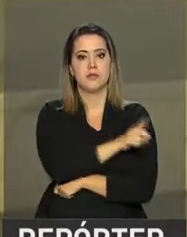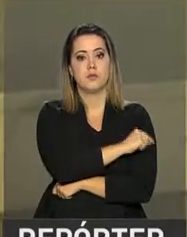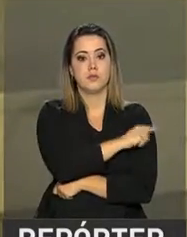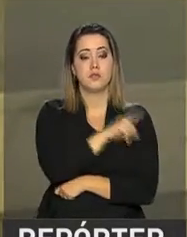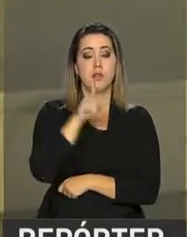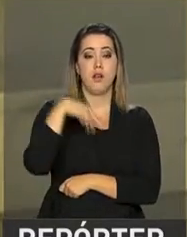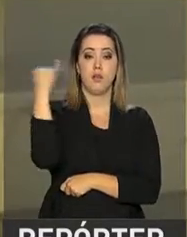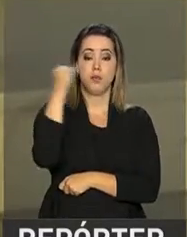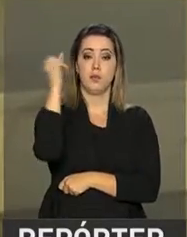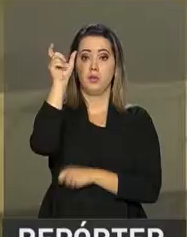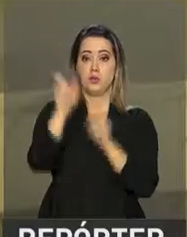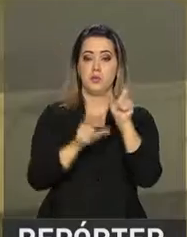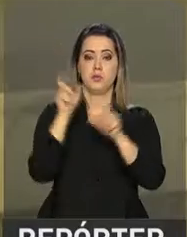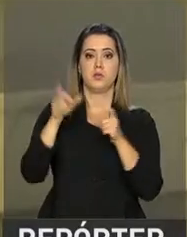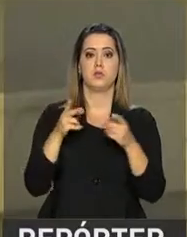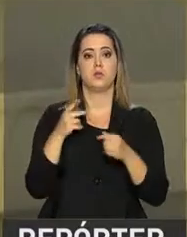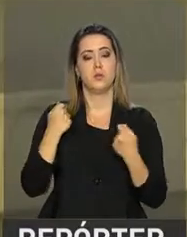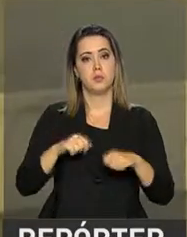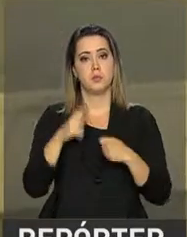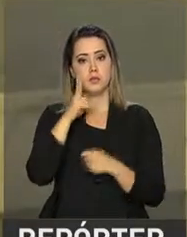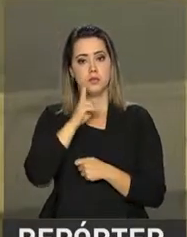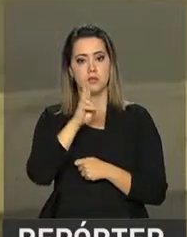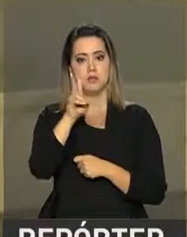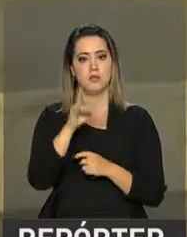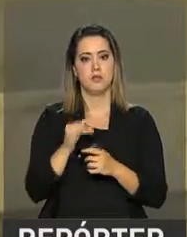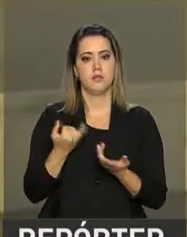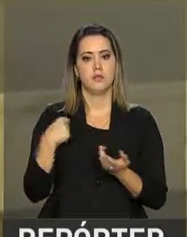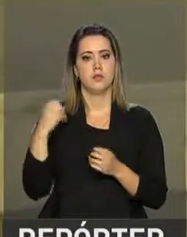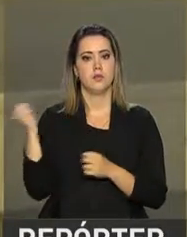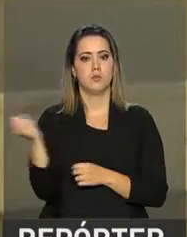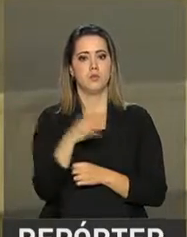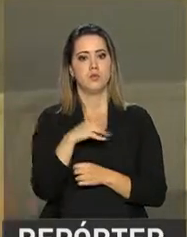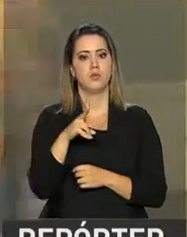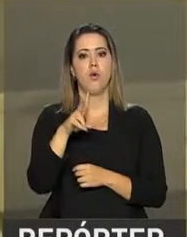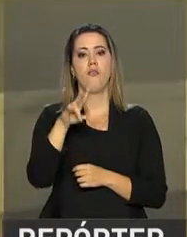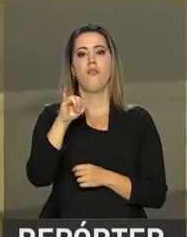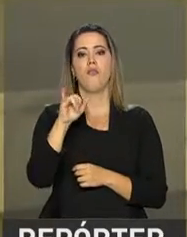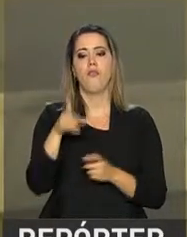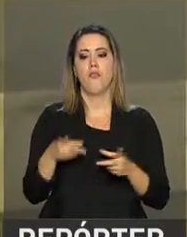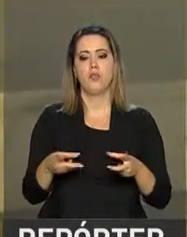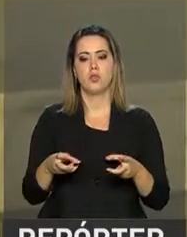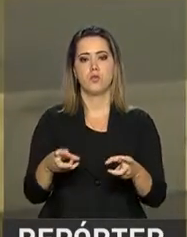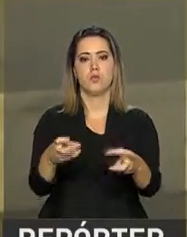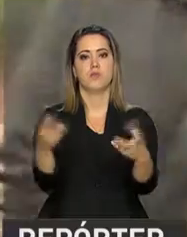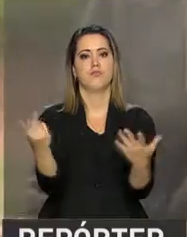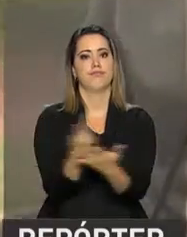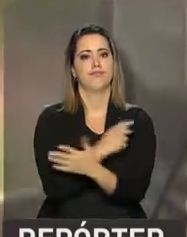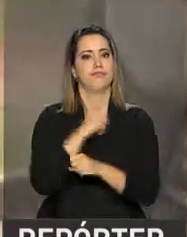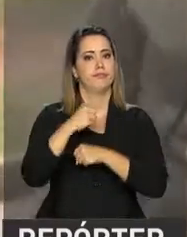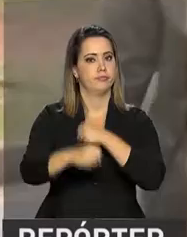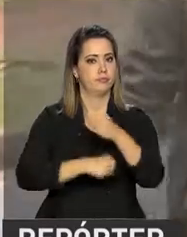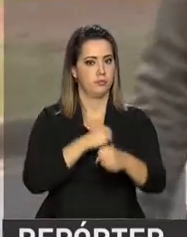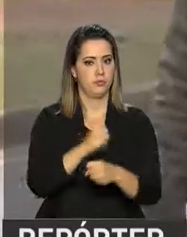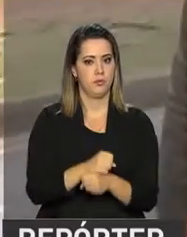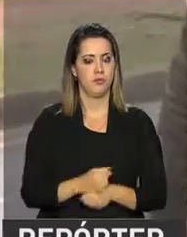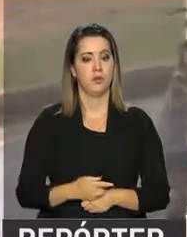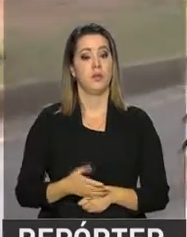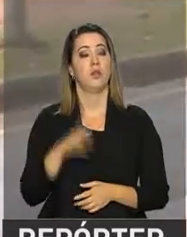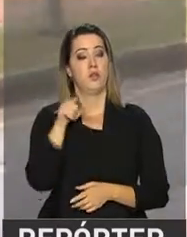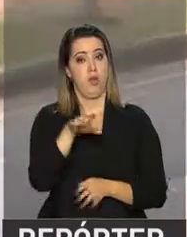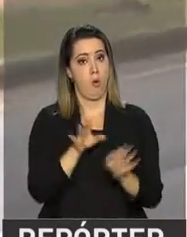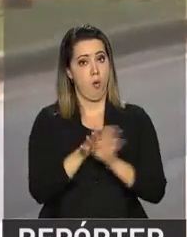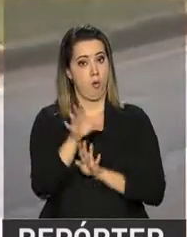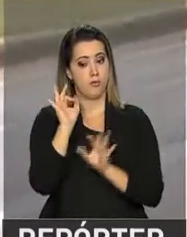importante porque o paciente precisa conferir imunidade contra os novos vídeos que surgem neste de corredor orientação seguida à